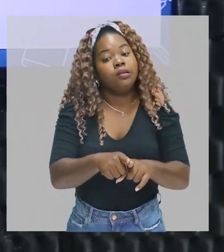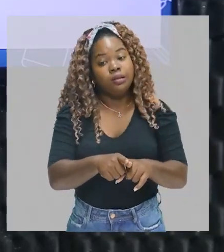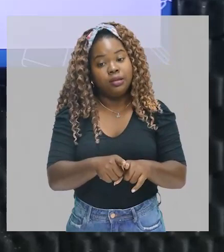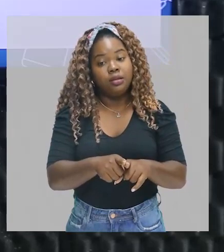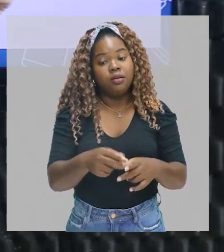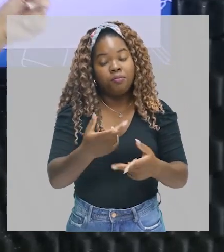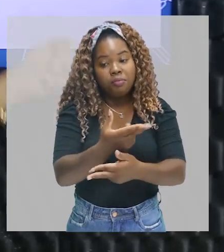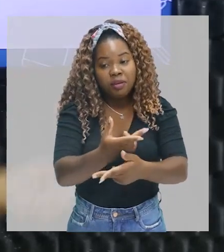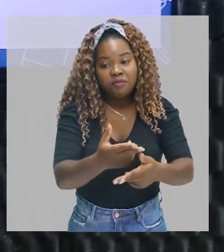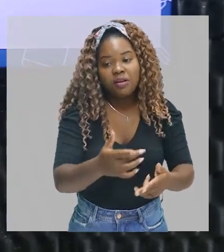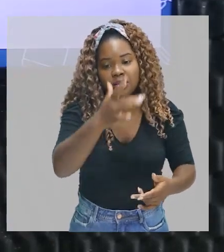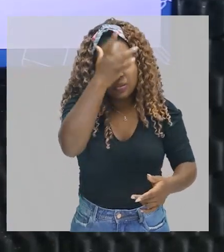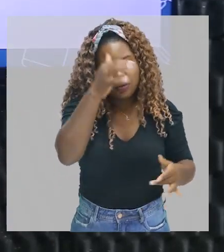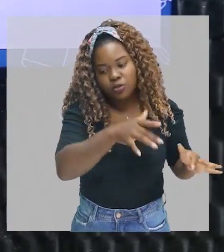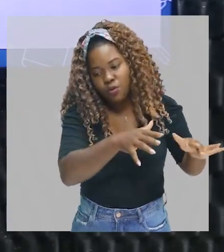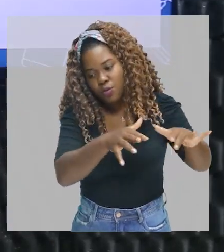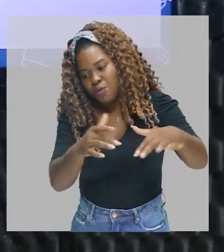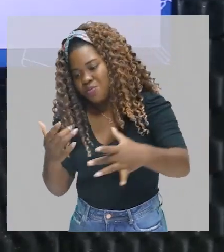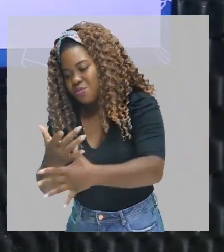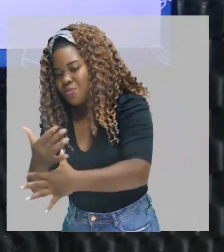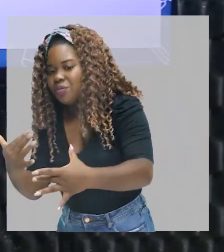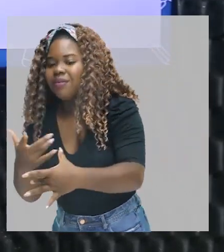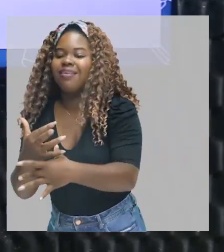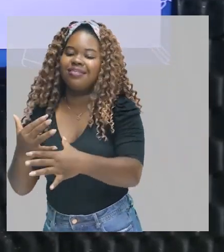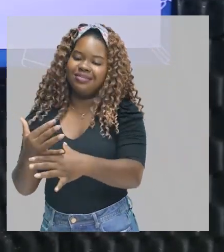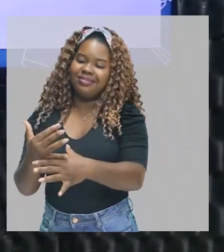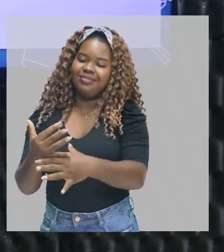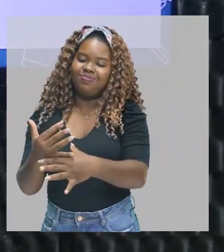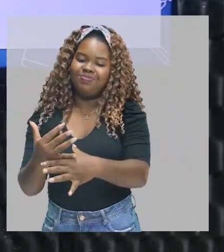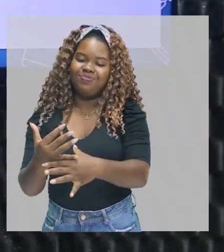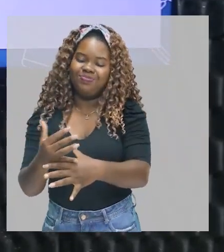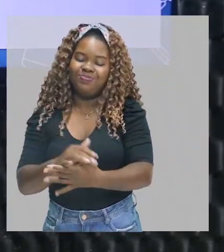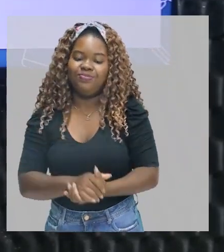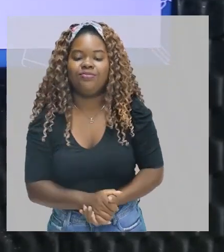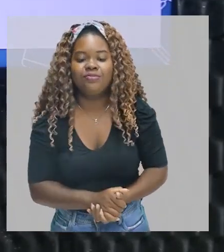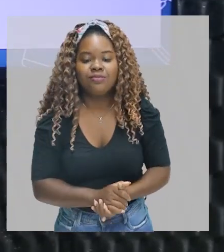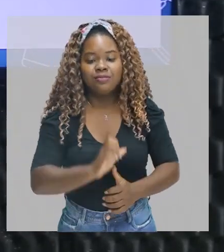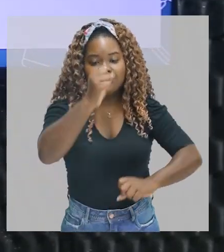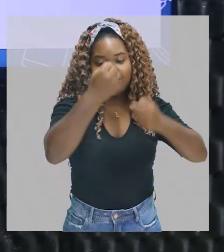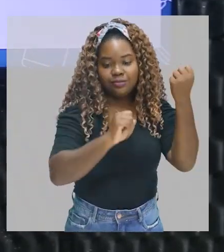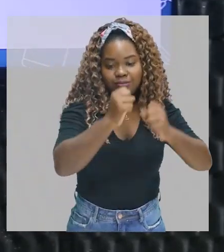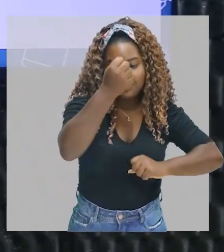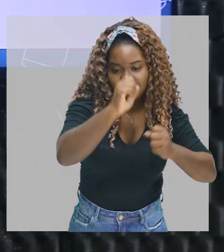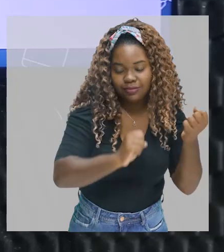surgir através da Revolução Industrial. Então, a Revolução Industrial é